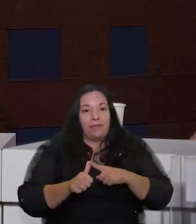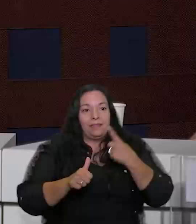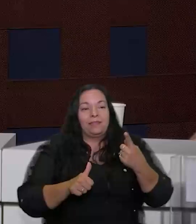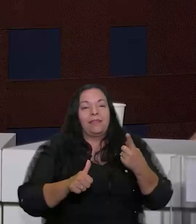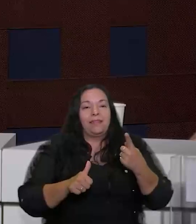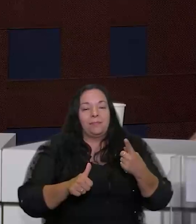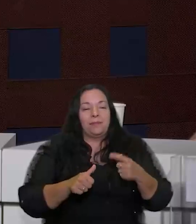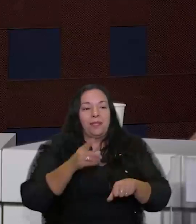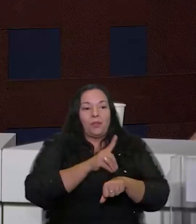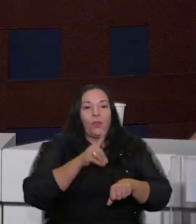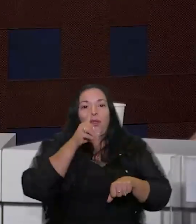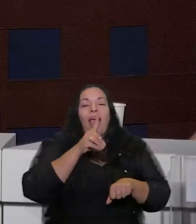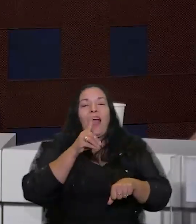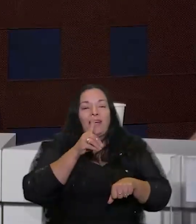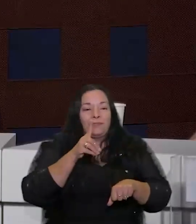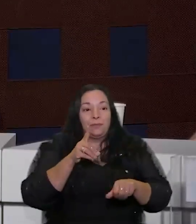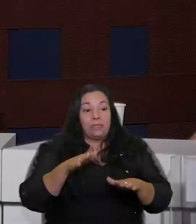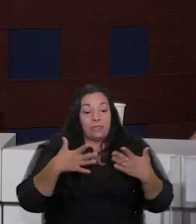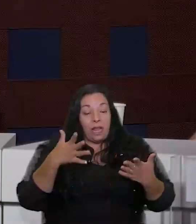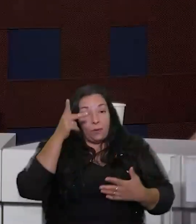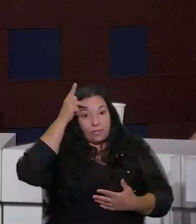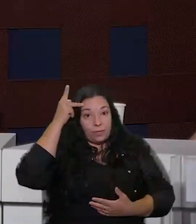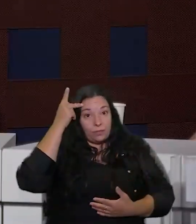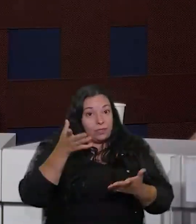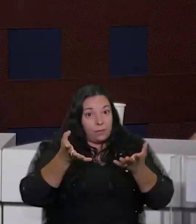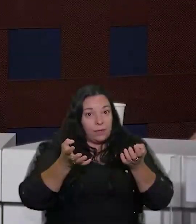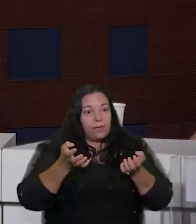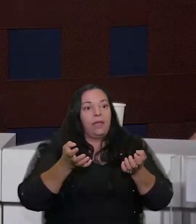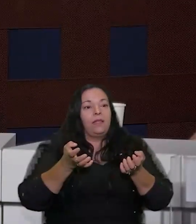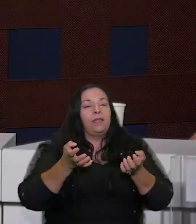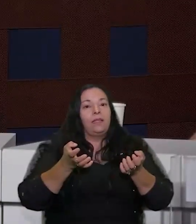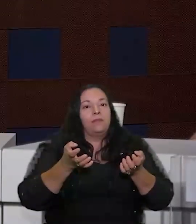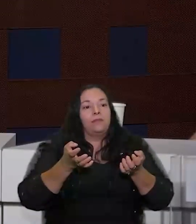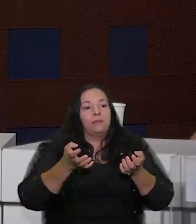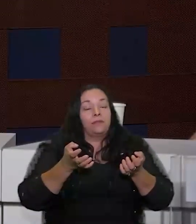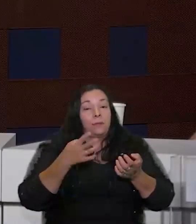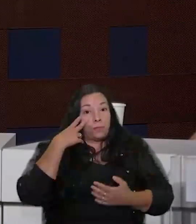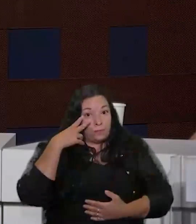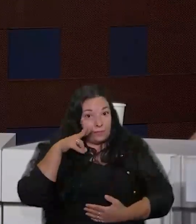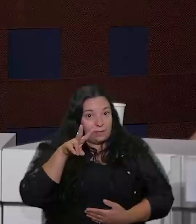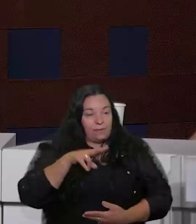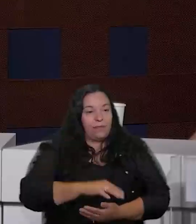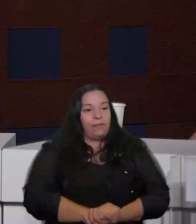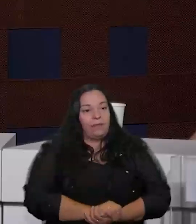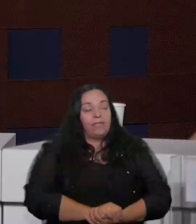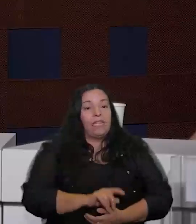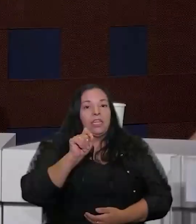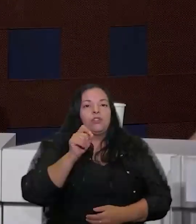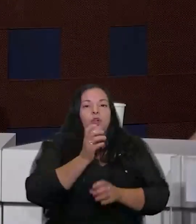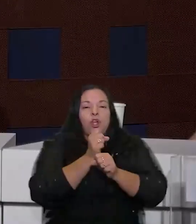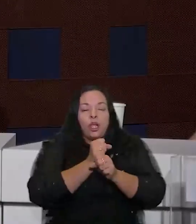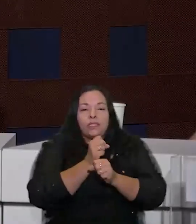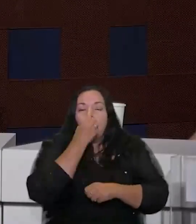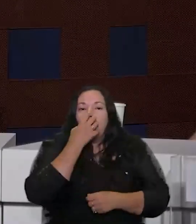que entrou no doutorado. Então, as pessoas sempre queriam, né, essa coisa da gente ter sido muito observado, quem tirou nota boa, se